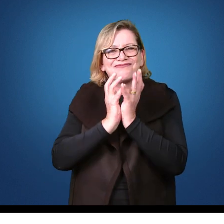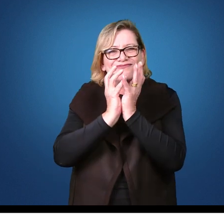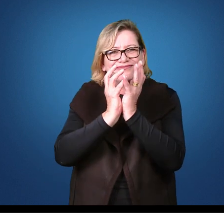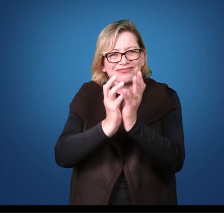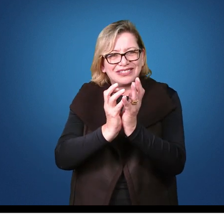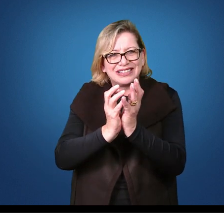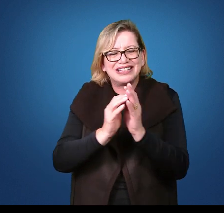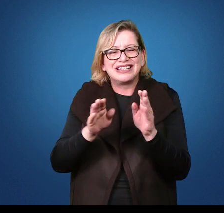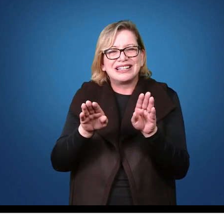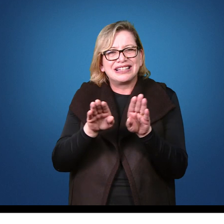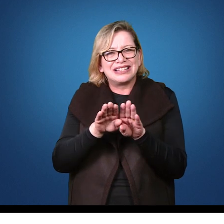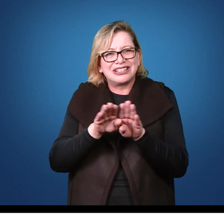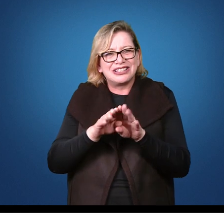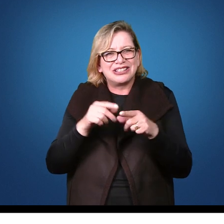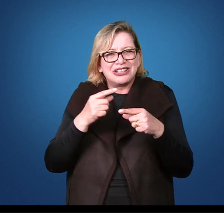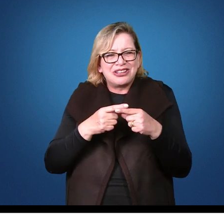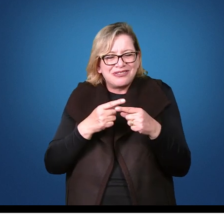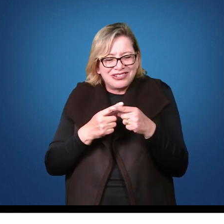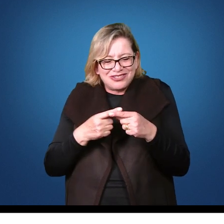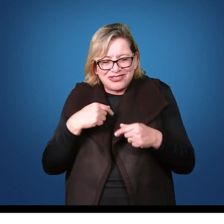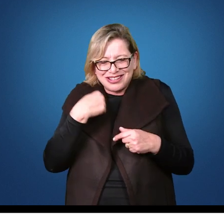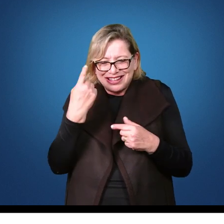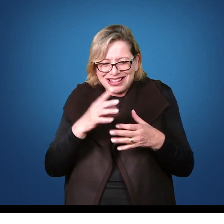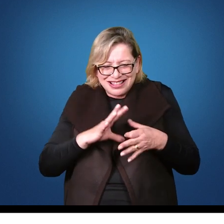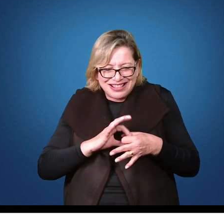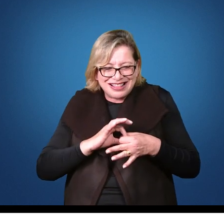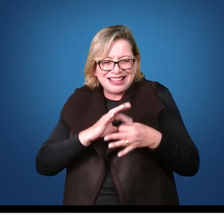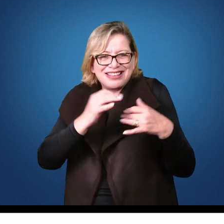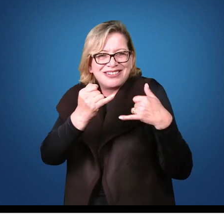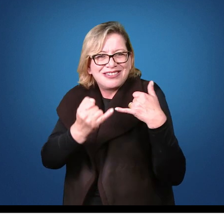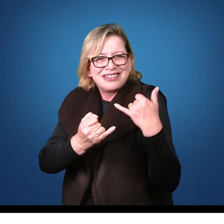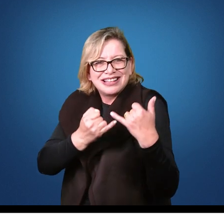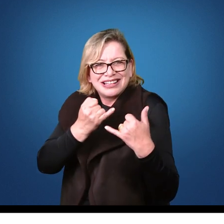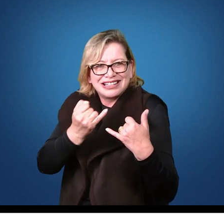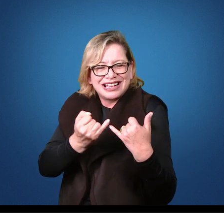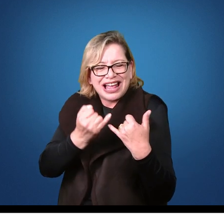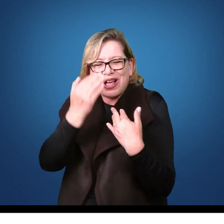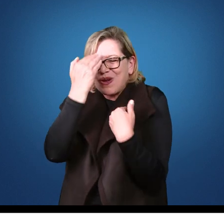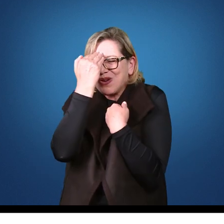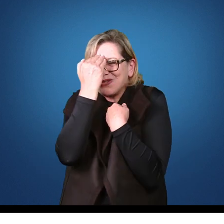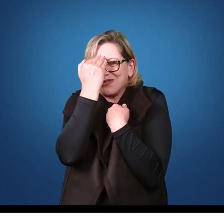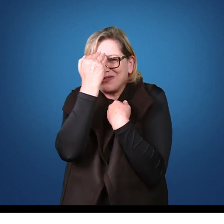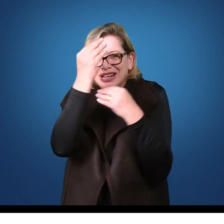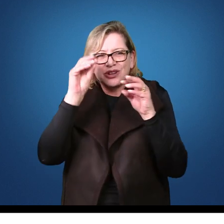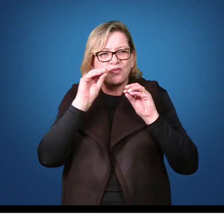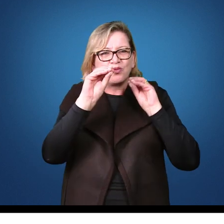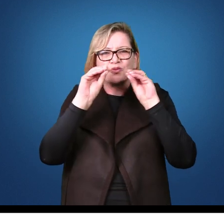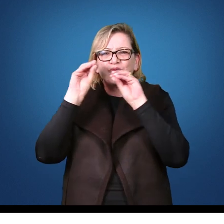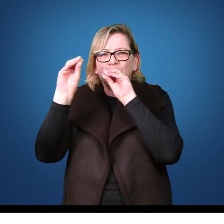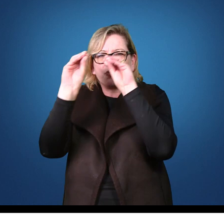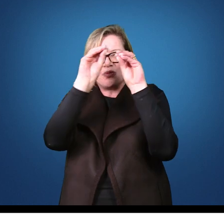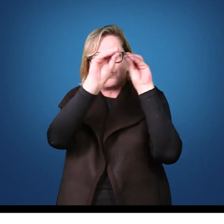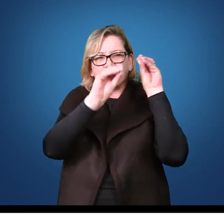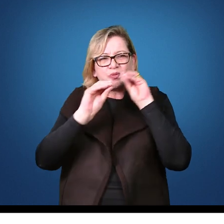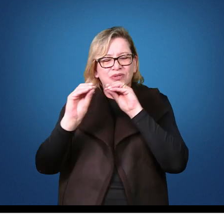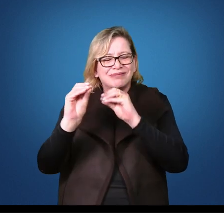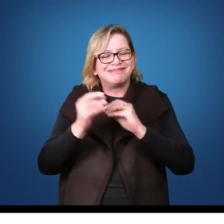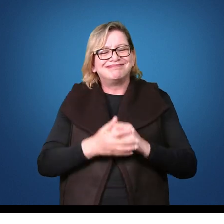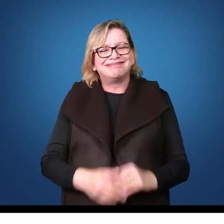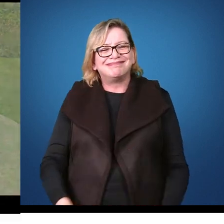e principalmente porque se permitiram brincar. Tá bom, gente? Muito obrigada, beijos! Ah!